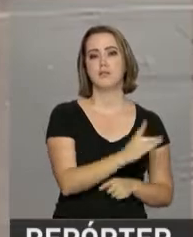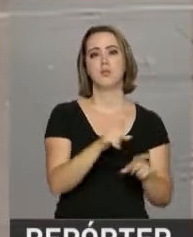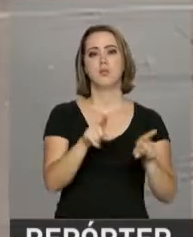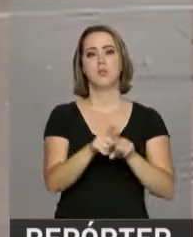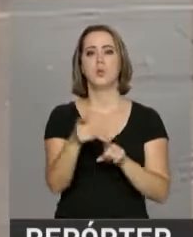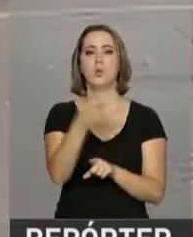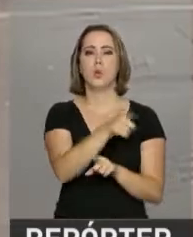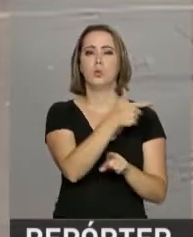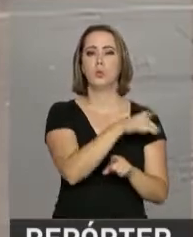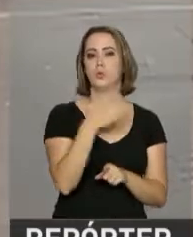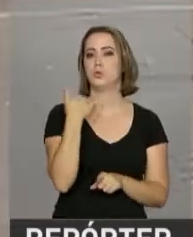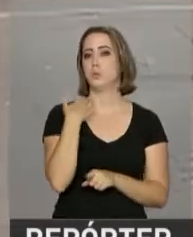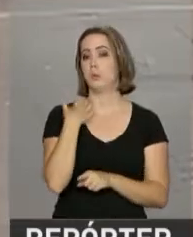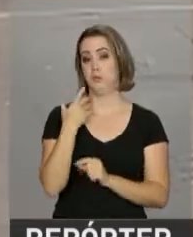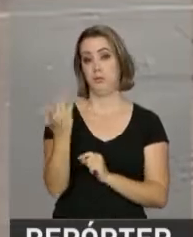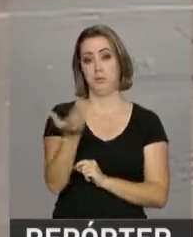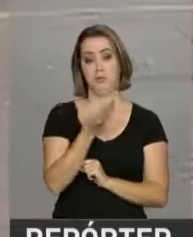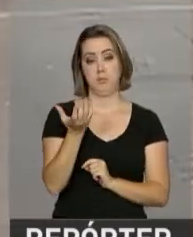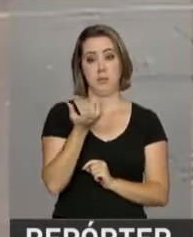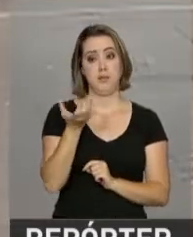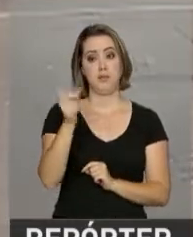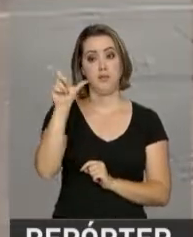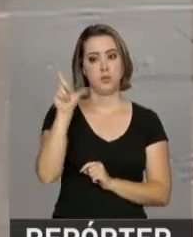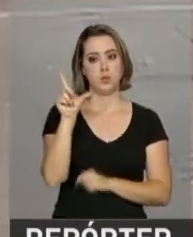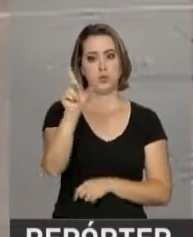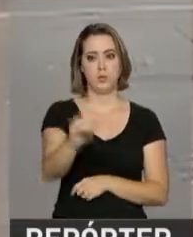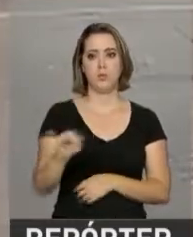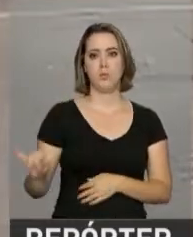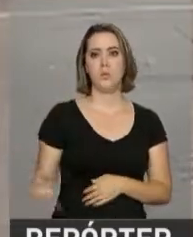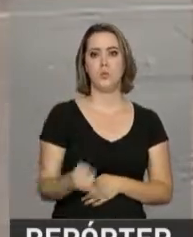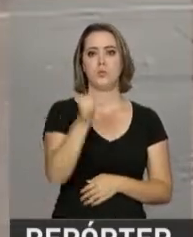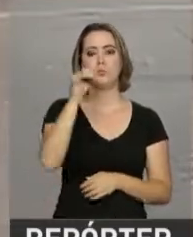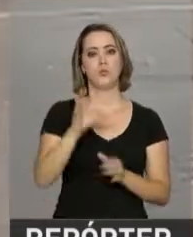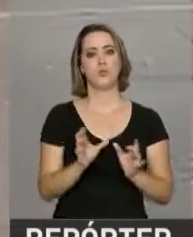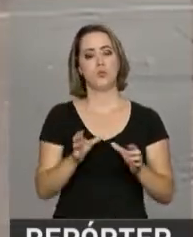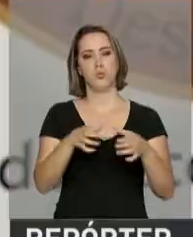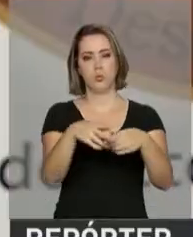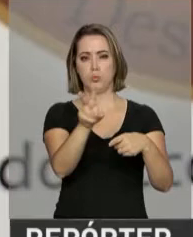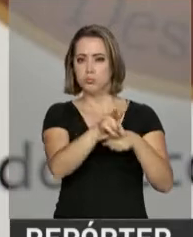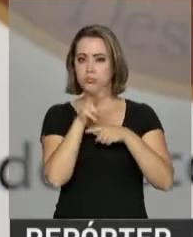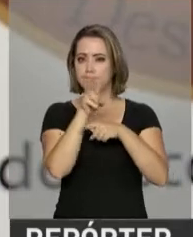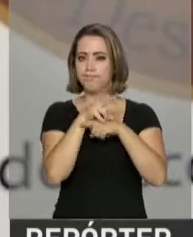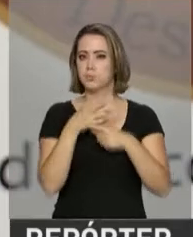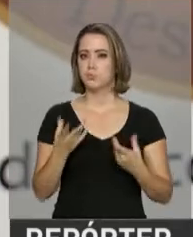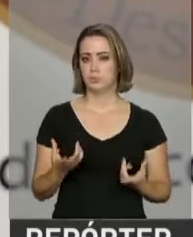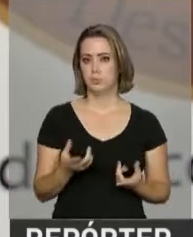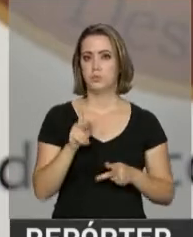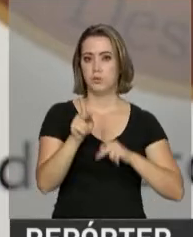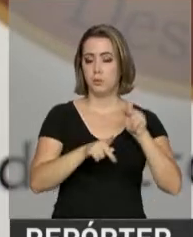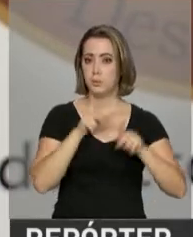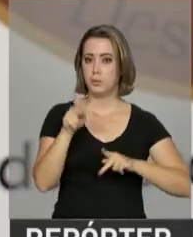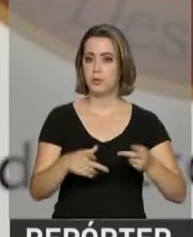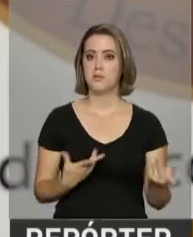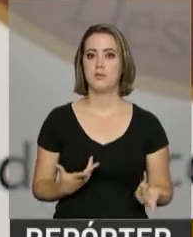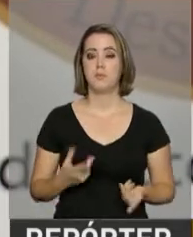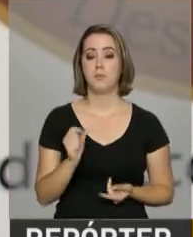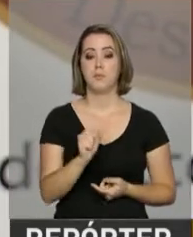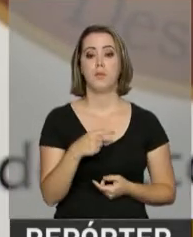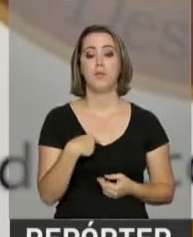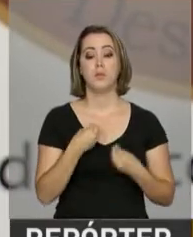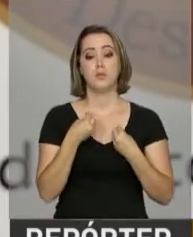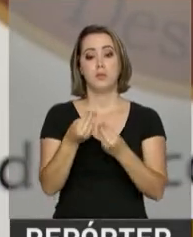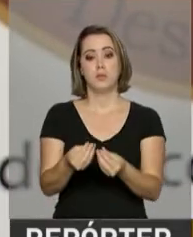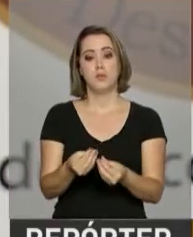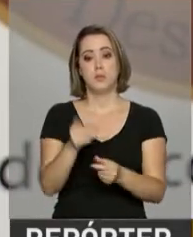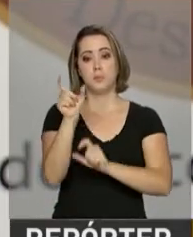decidiram reduzir os juros para o consumidor e outras linhas de crédito isso está dando ao trabalhador brasileiro uma